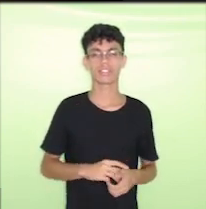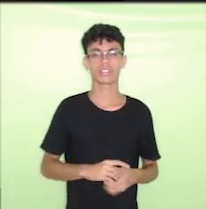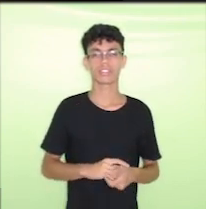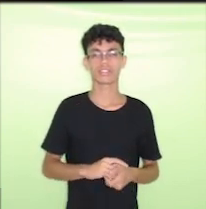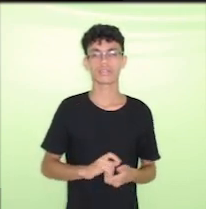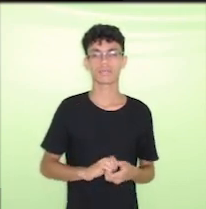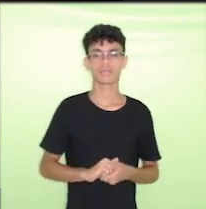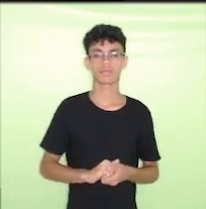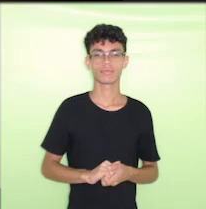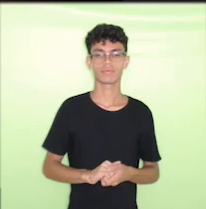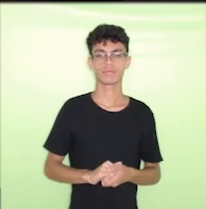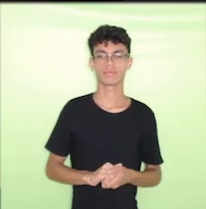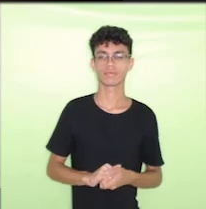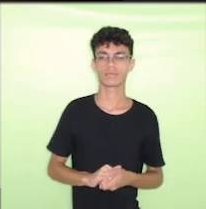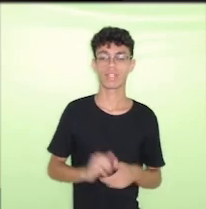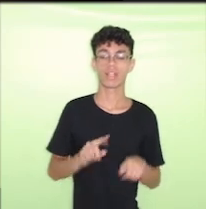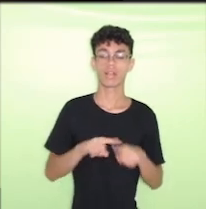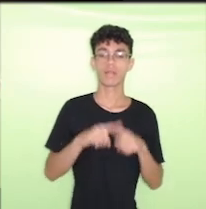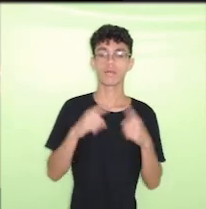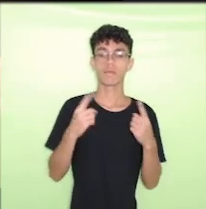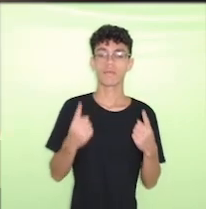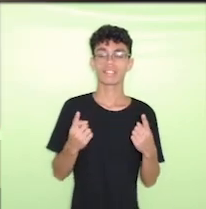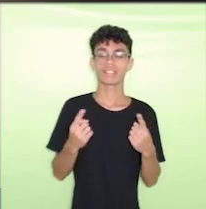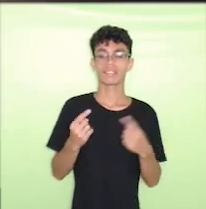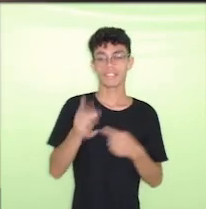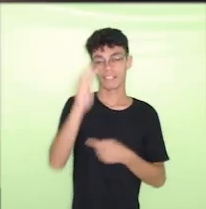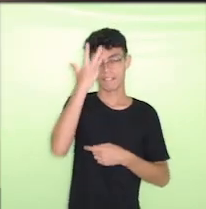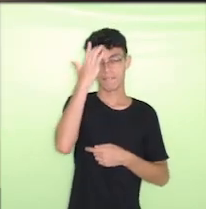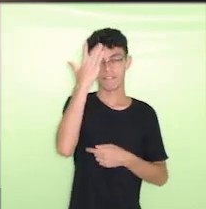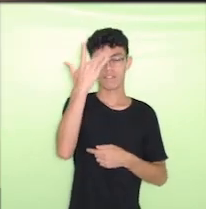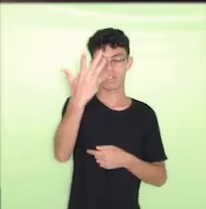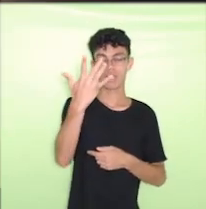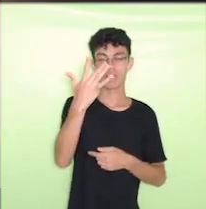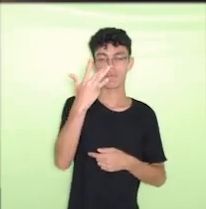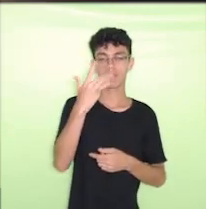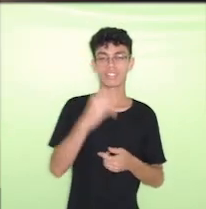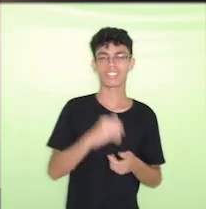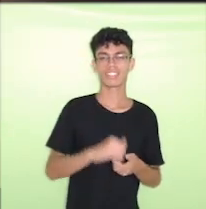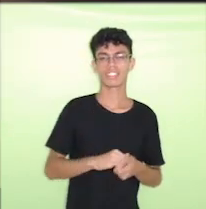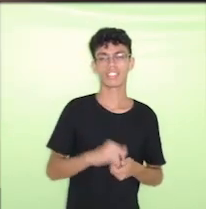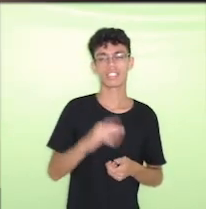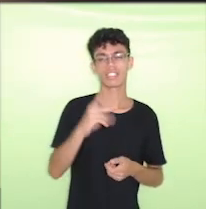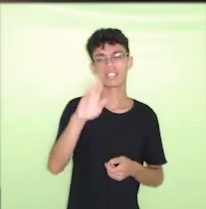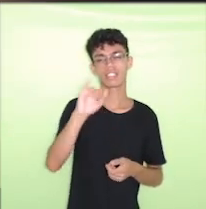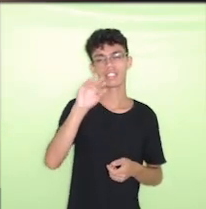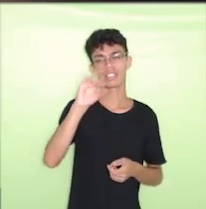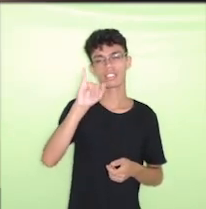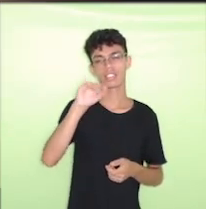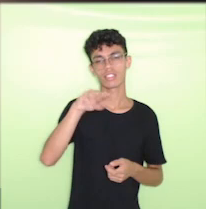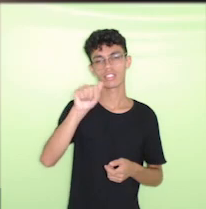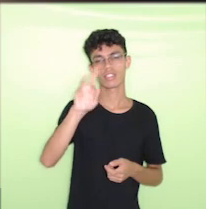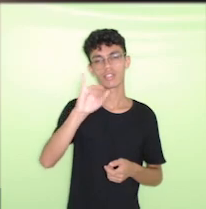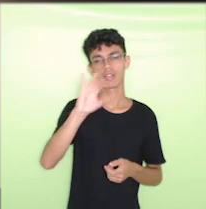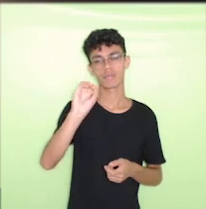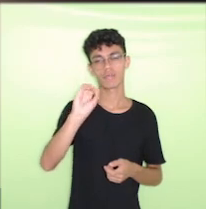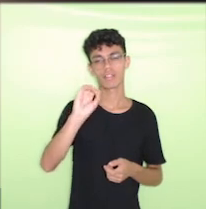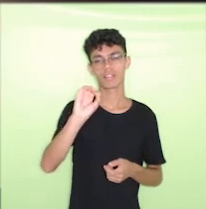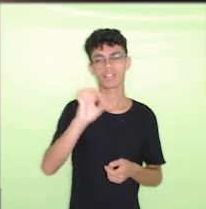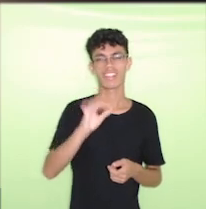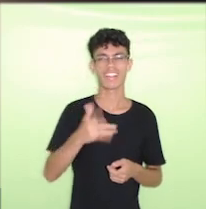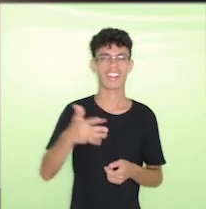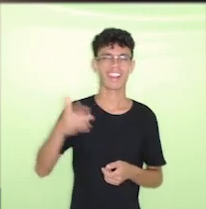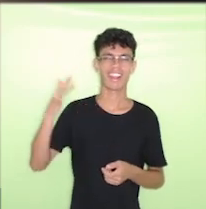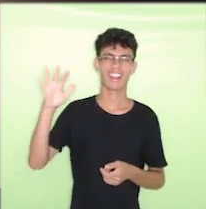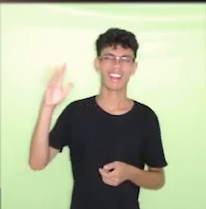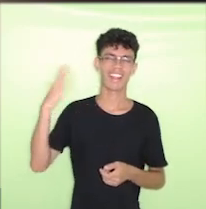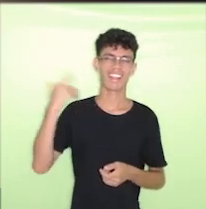numerário. Mas o teoremazinho foi, sim, Primário, reverendíssimo. Aquilo tudo é